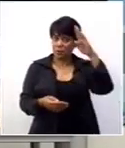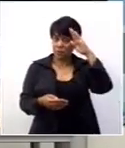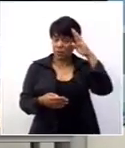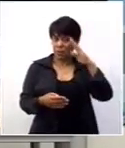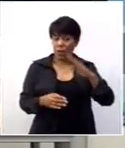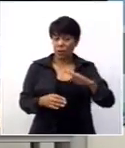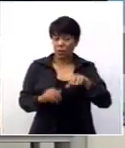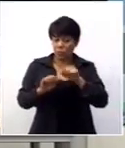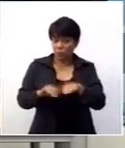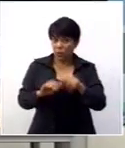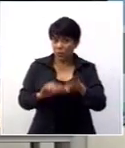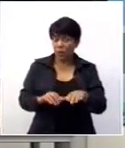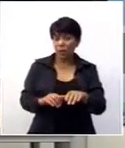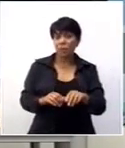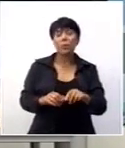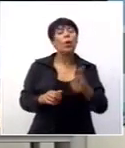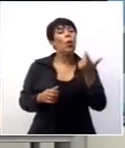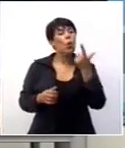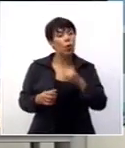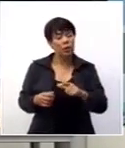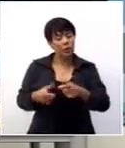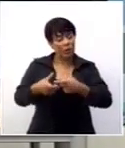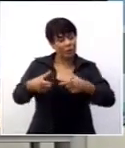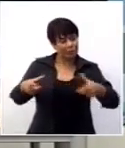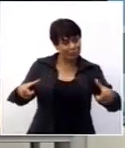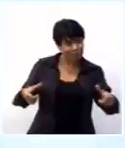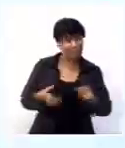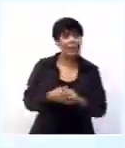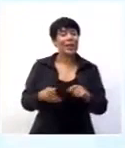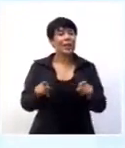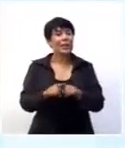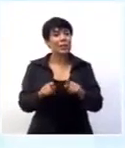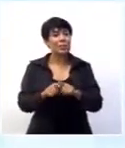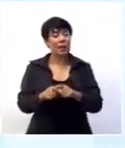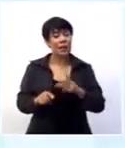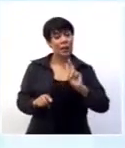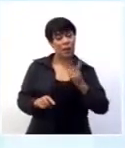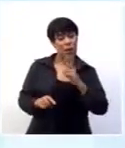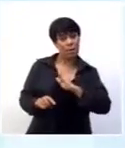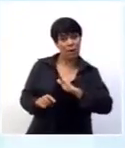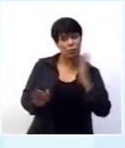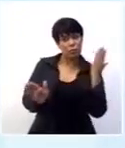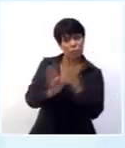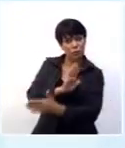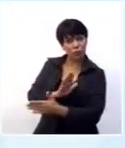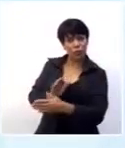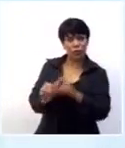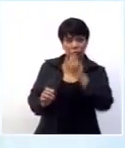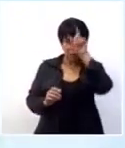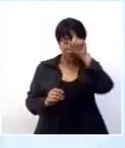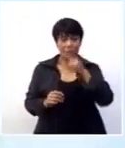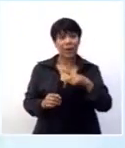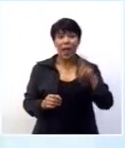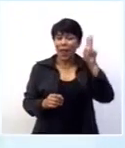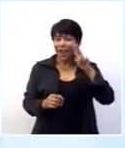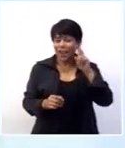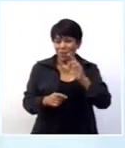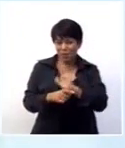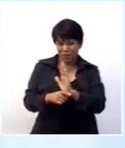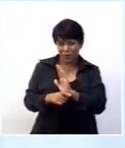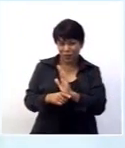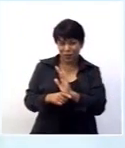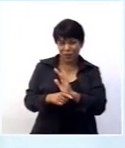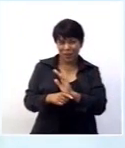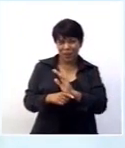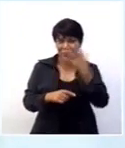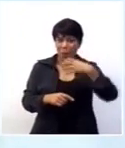expansão novamente. Aqui a gente vai ver também a fuga dos hebreus do Egito, né? Lembra daquele filme lá, O Príncipe do Egito? Bem